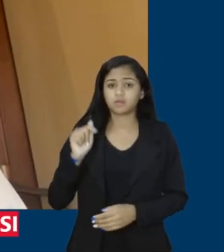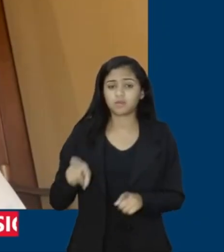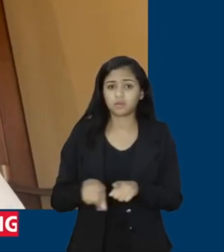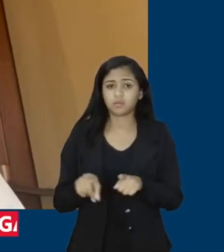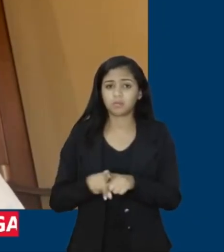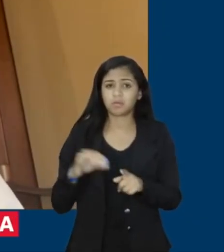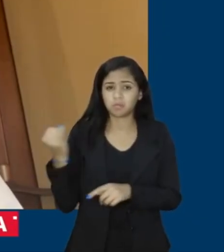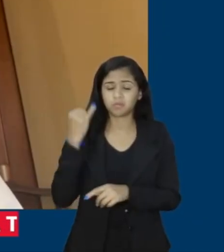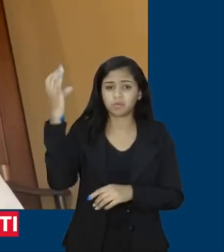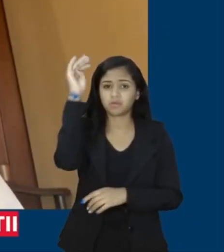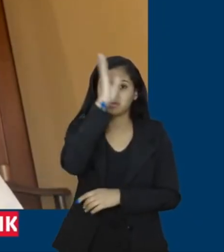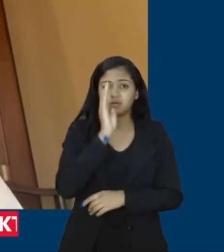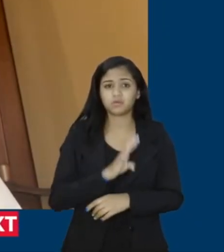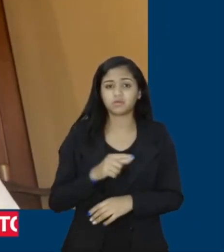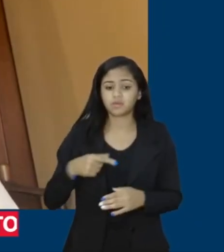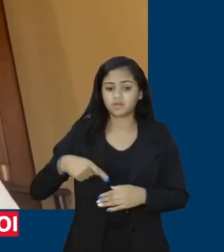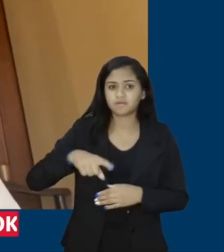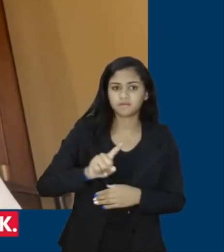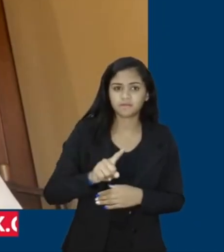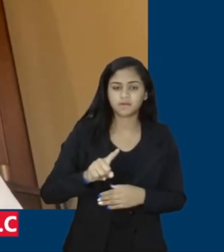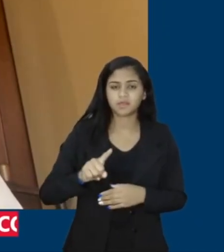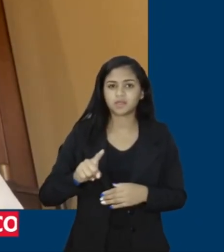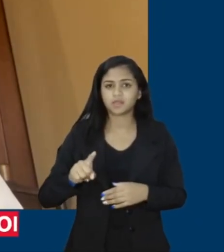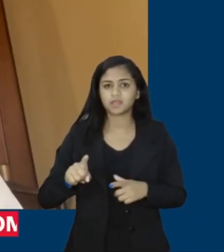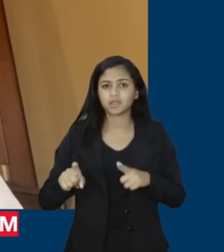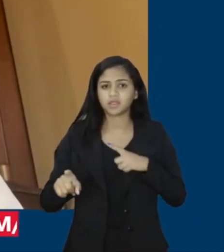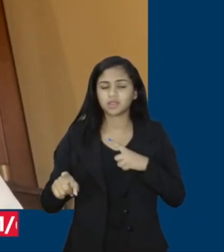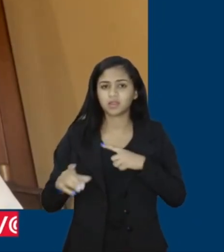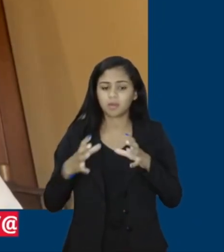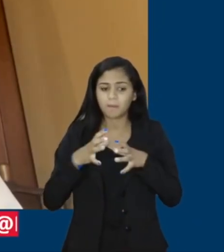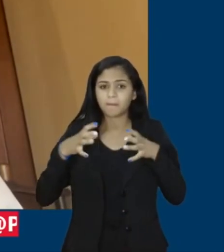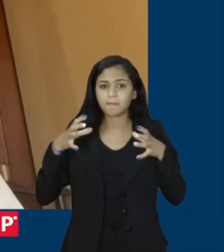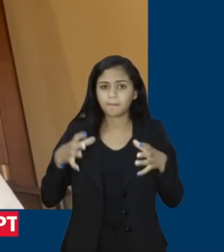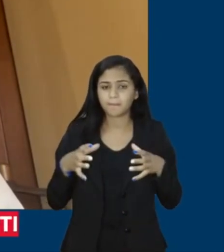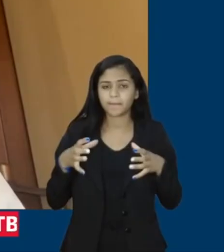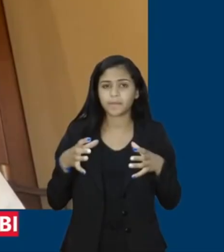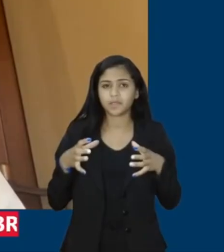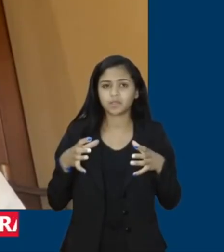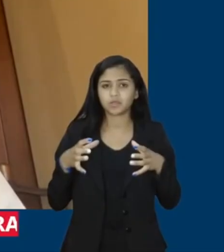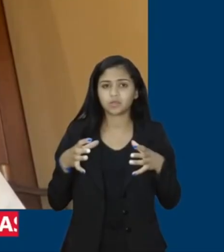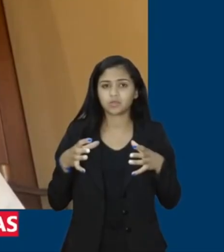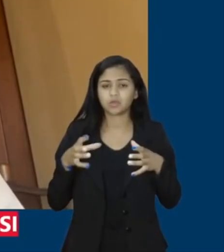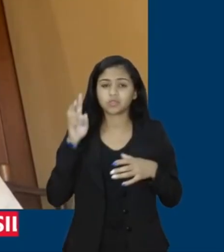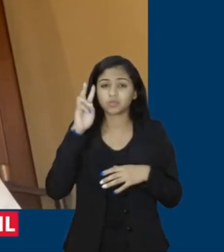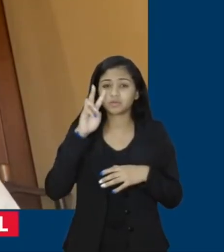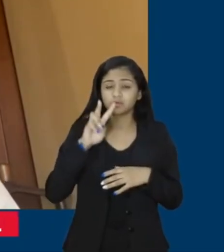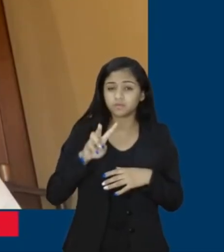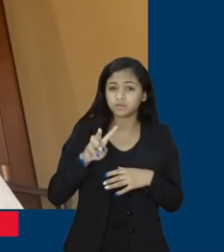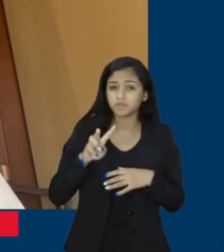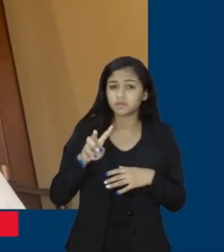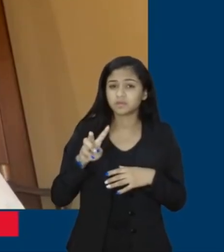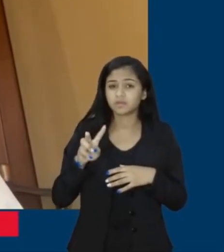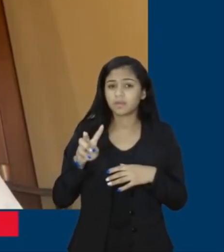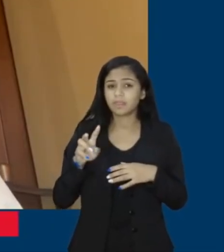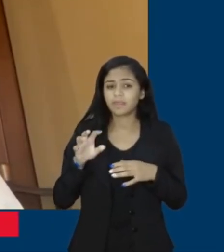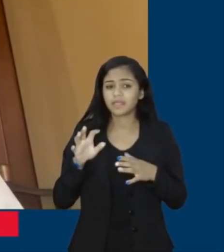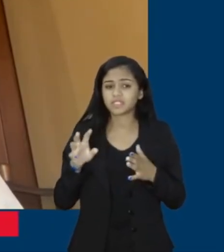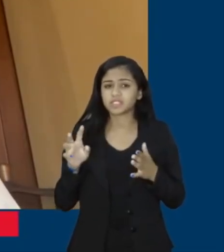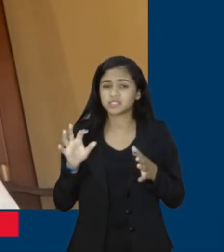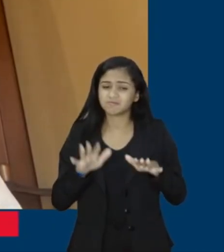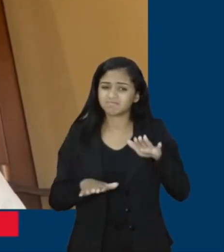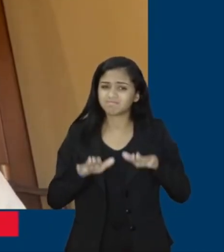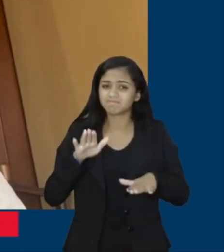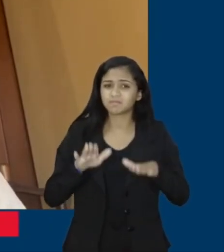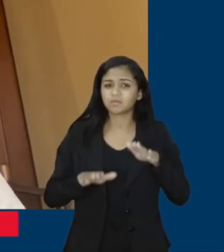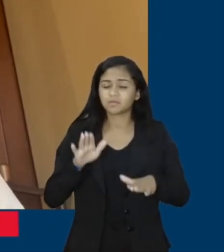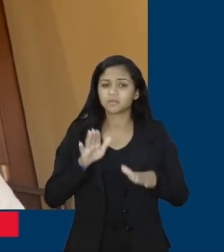para o Brasil. Ele vai dar um grau ainda maior de previsibilidade, de estabilidade, de